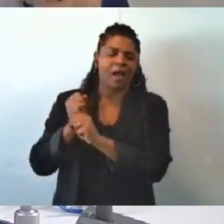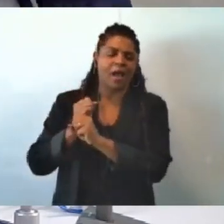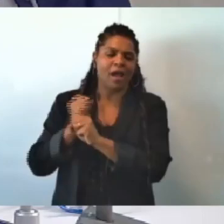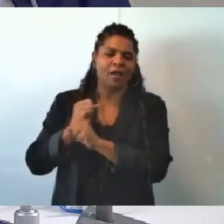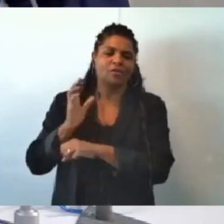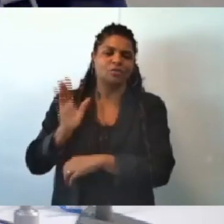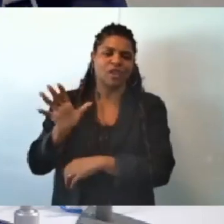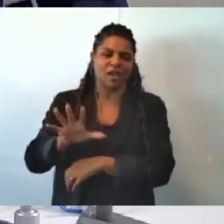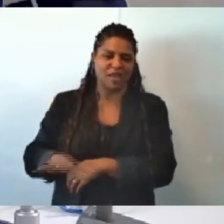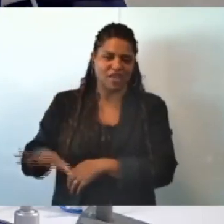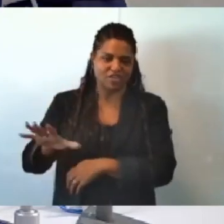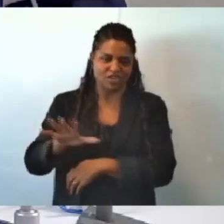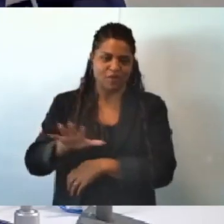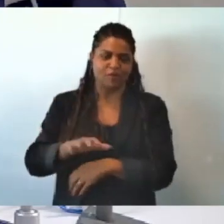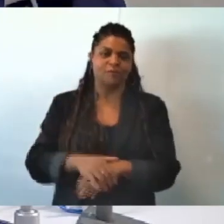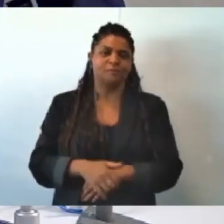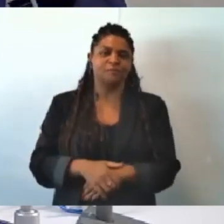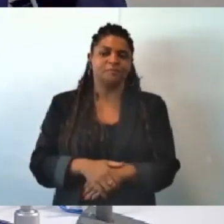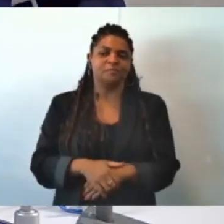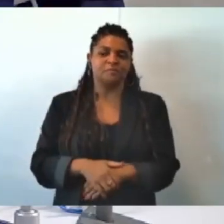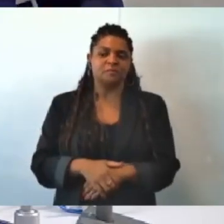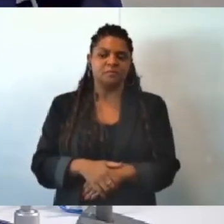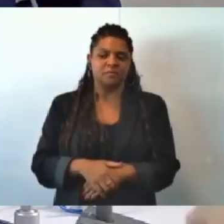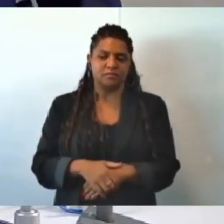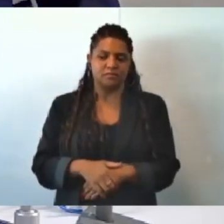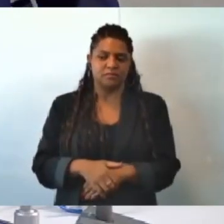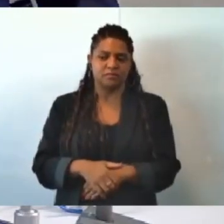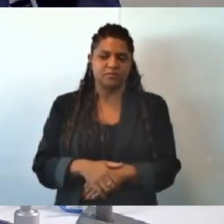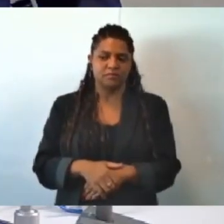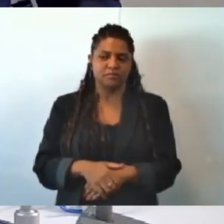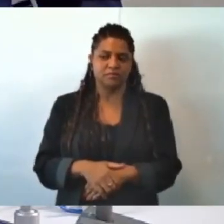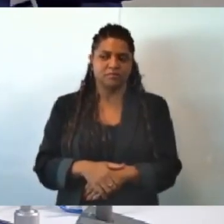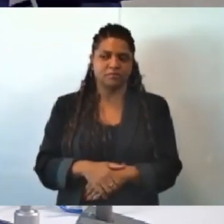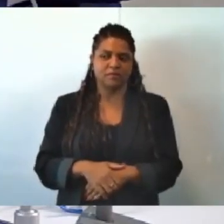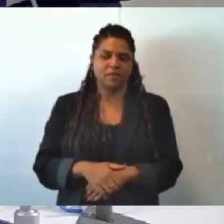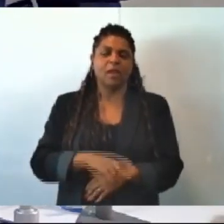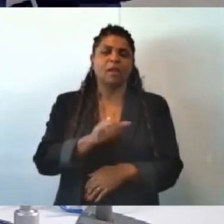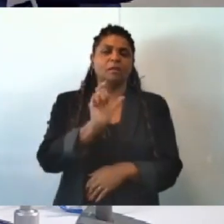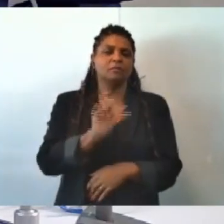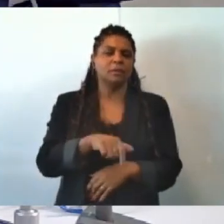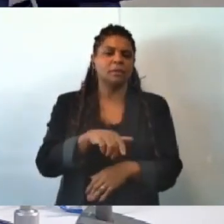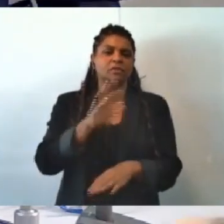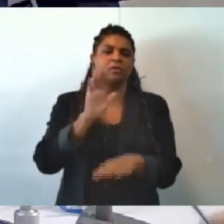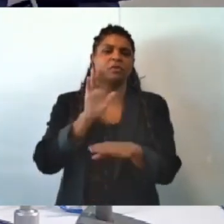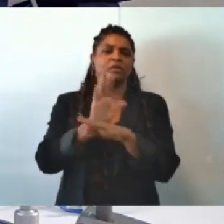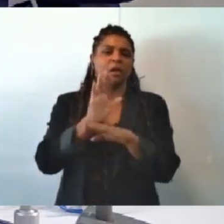região e uma pessoa que contribui muito, né, para...